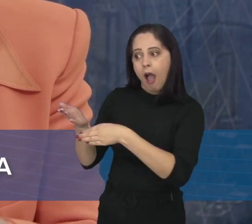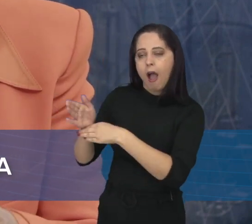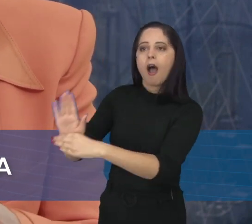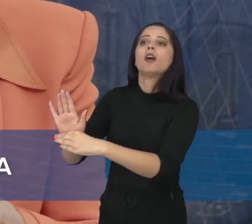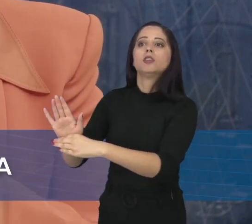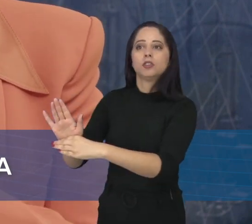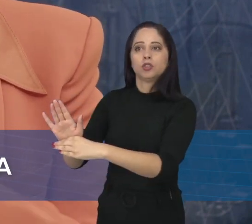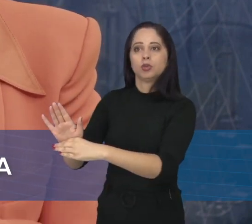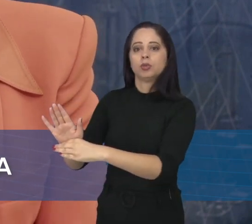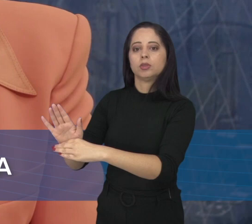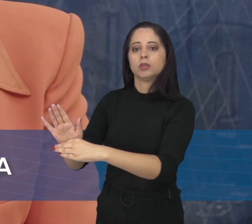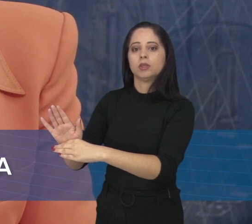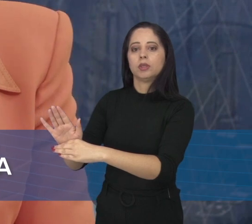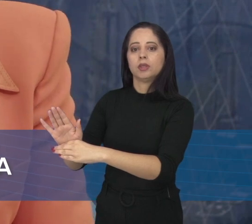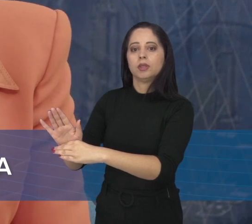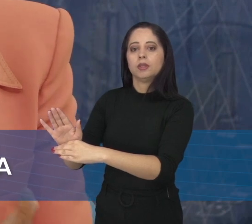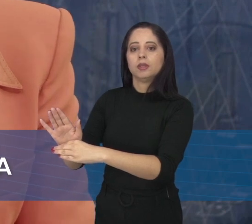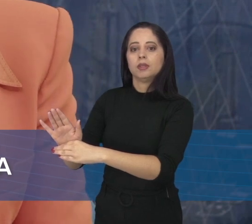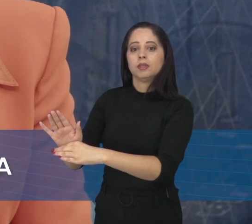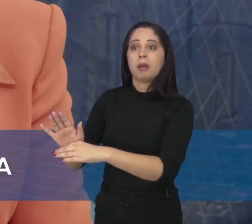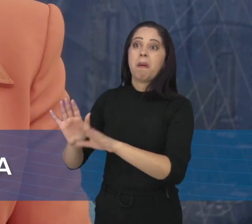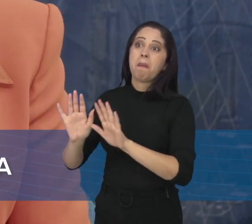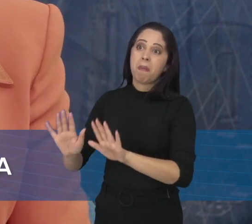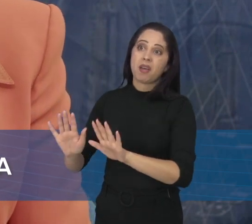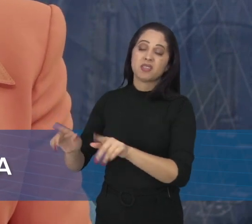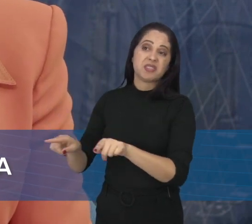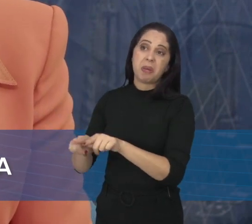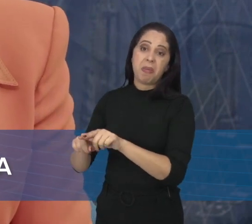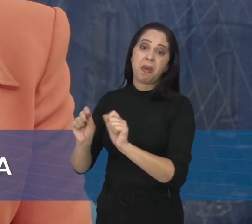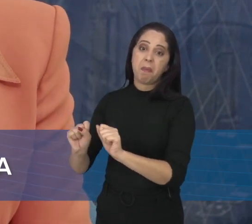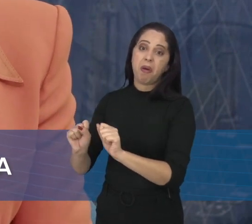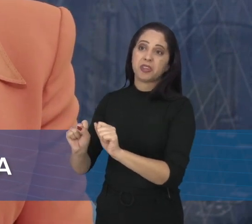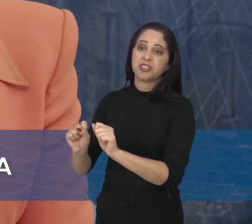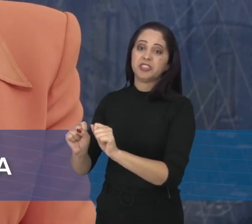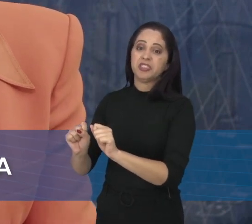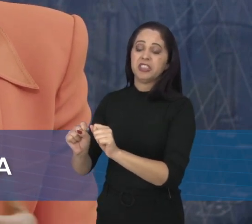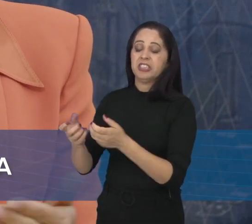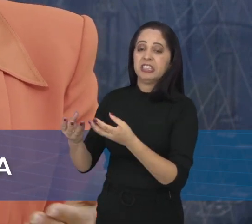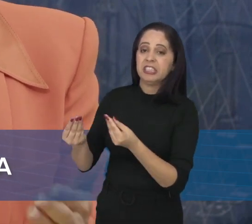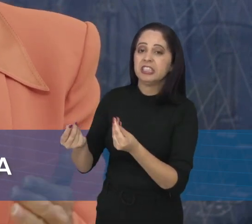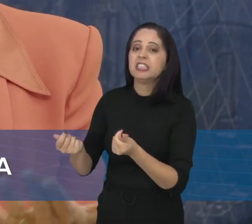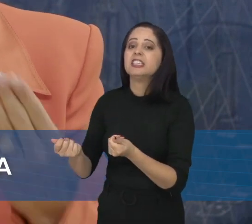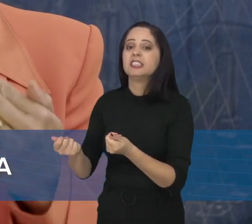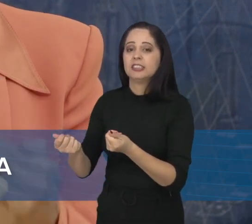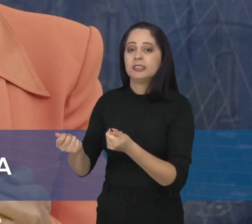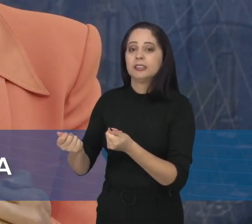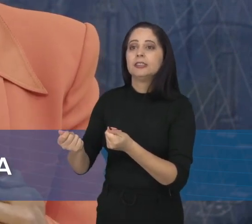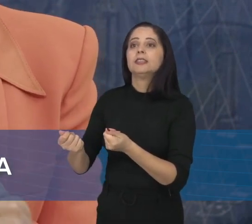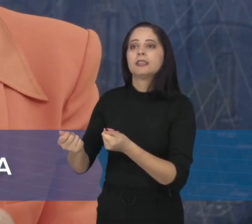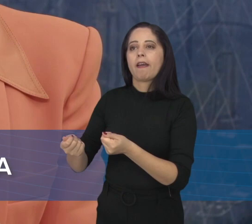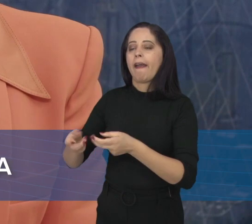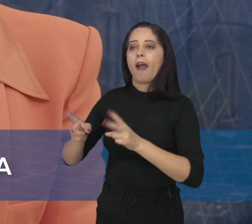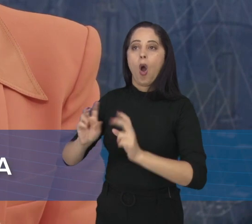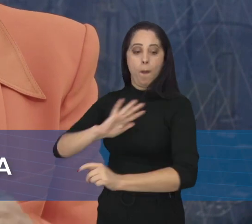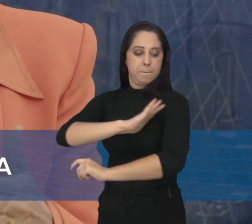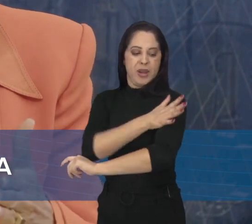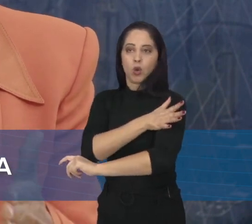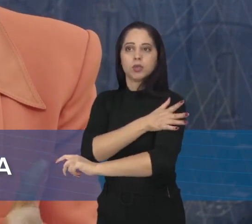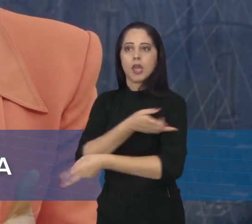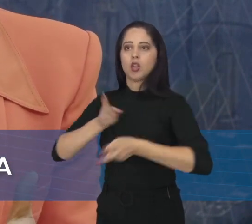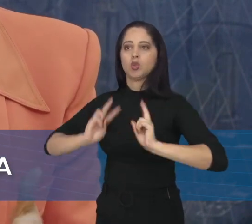absolutamente benfeitora. O preconceito jamais. Jamais. Ele é uma escada para baixo,